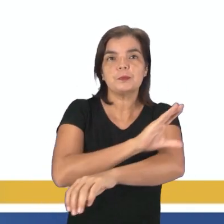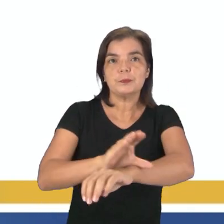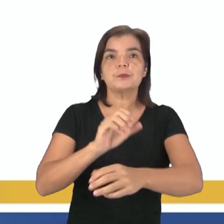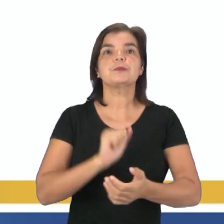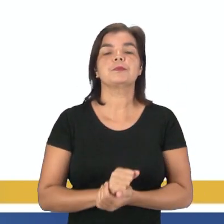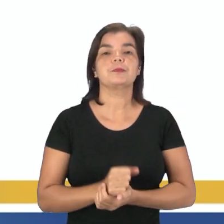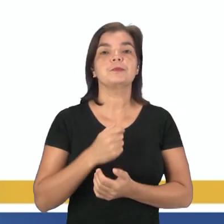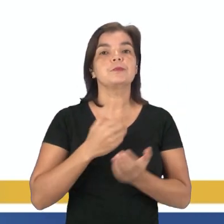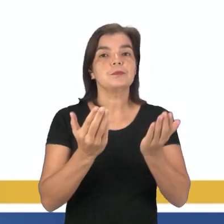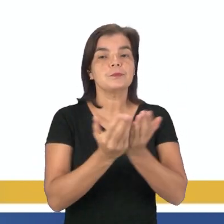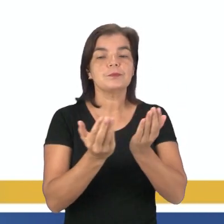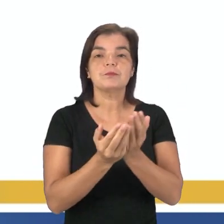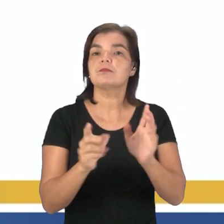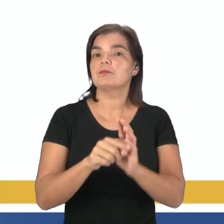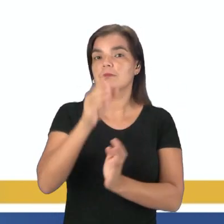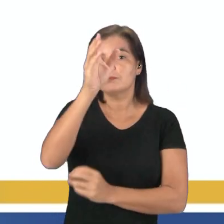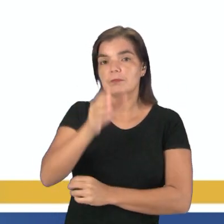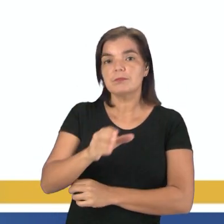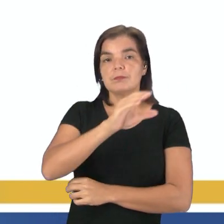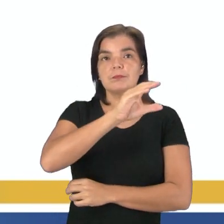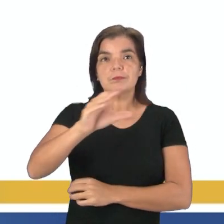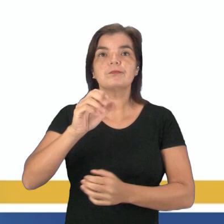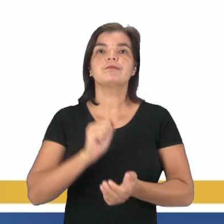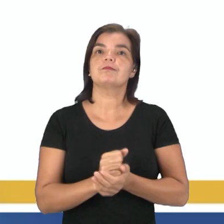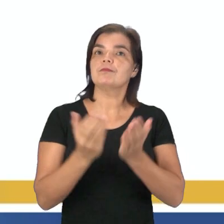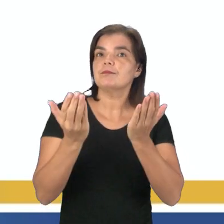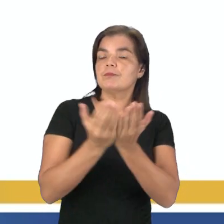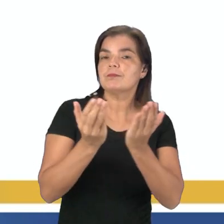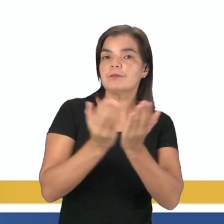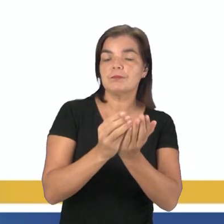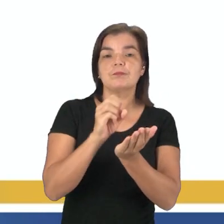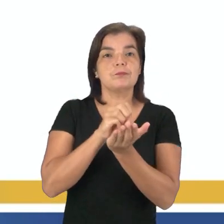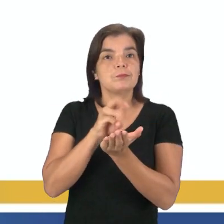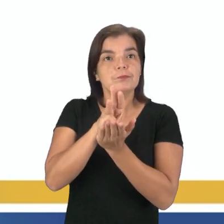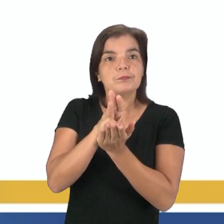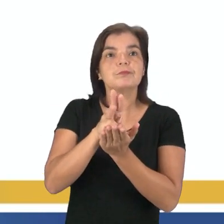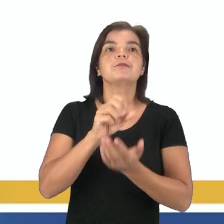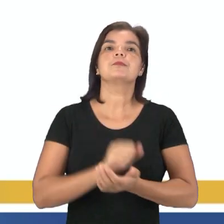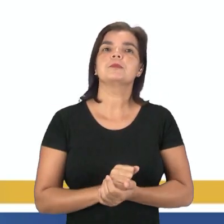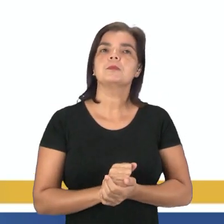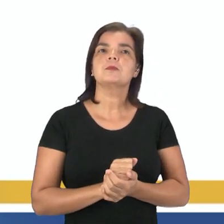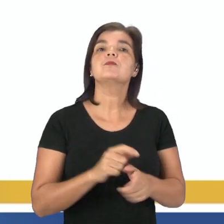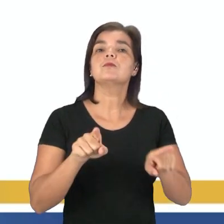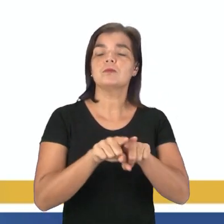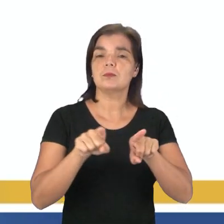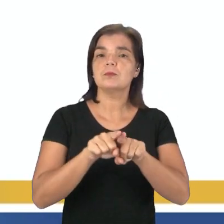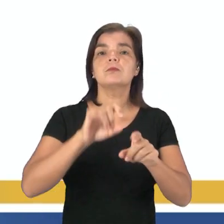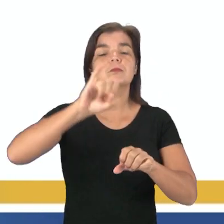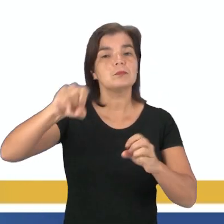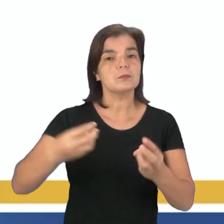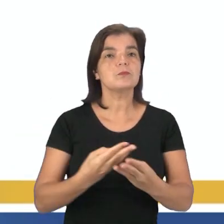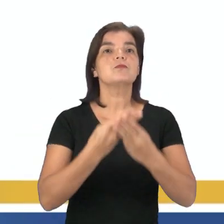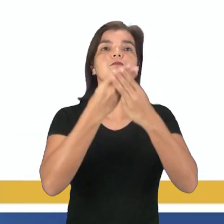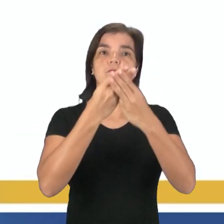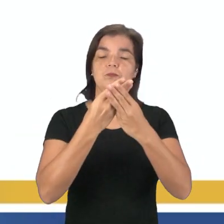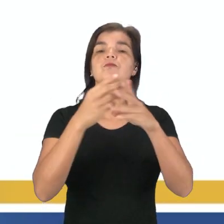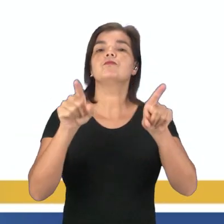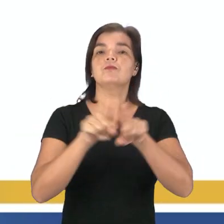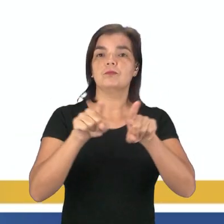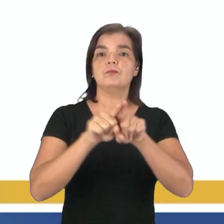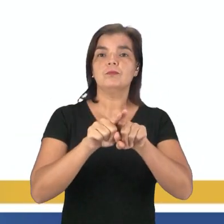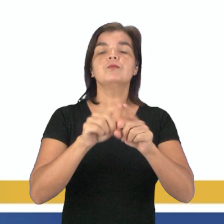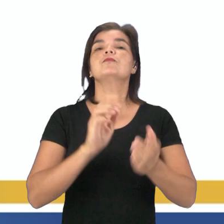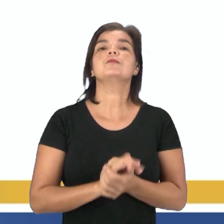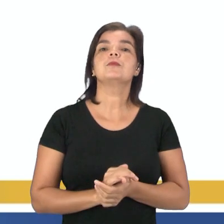culturais. Cristãos, sejam eles católicos, protestantes ou espíritas, judeus, muçulmanos,